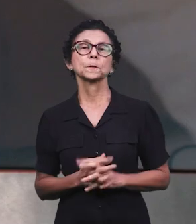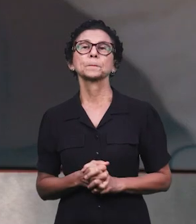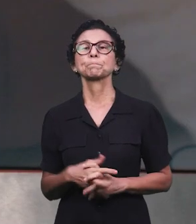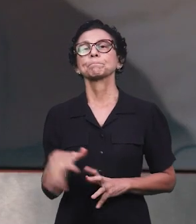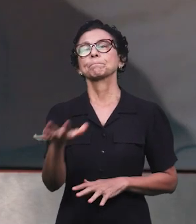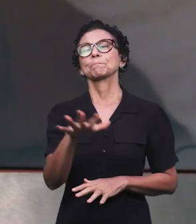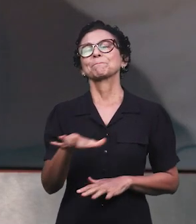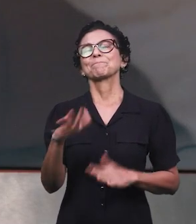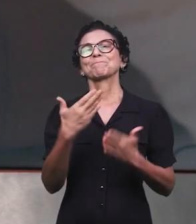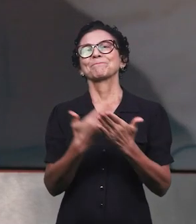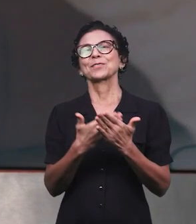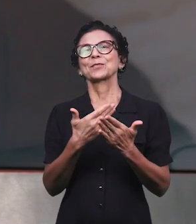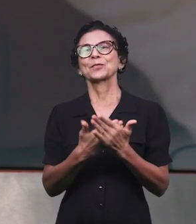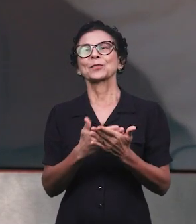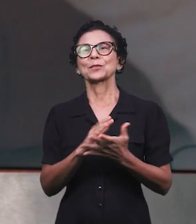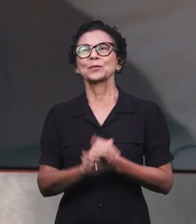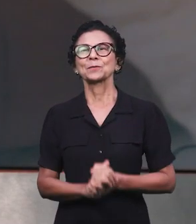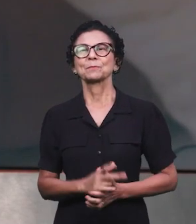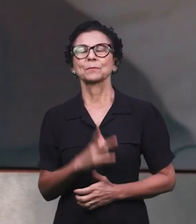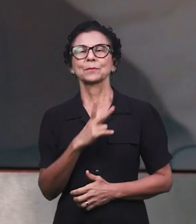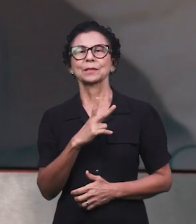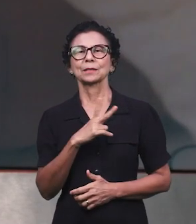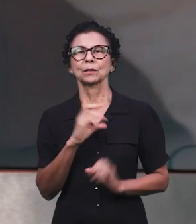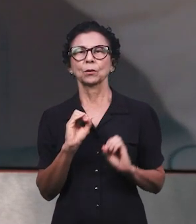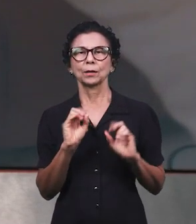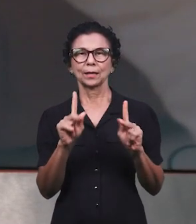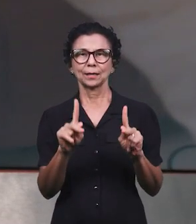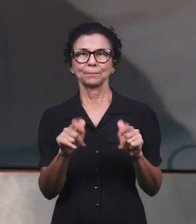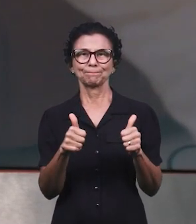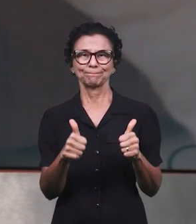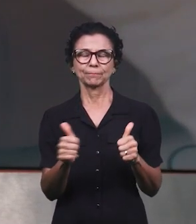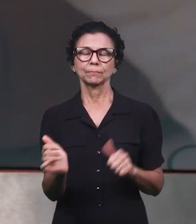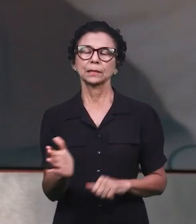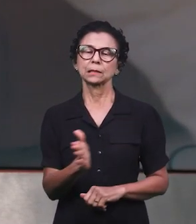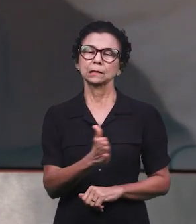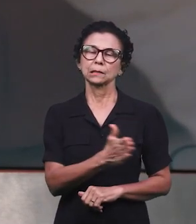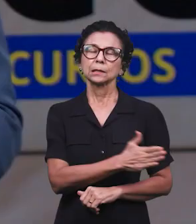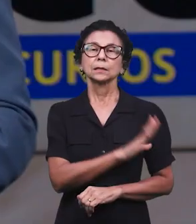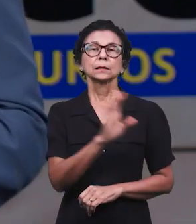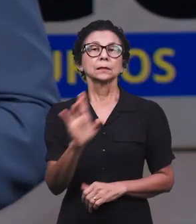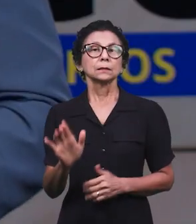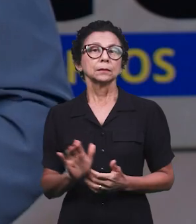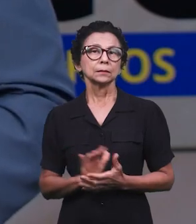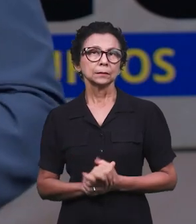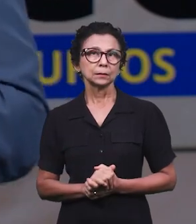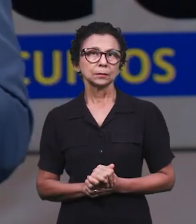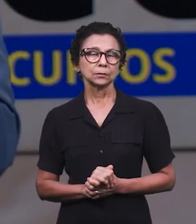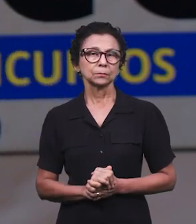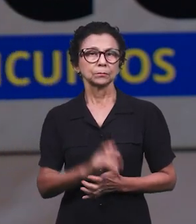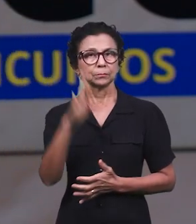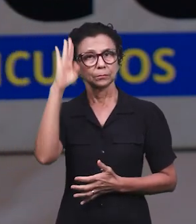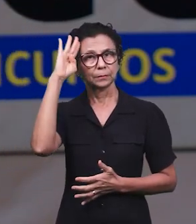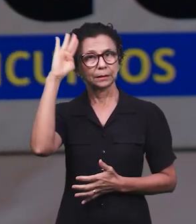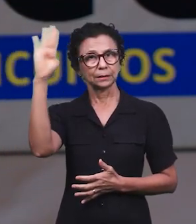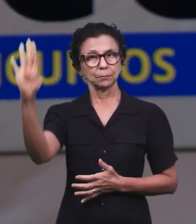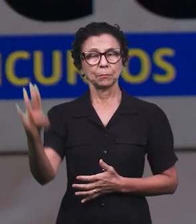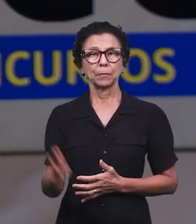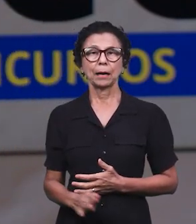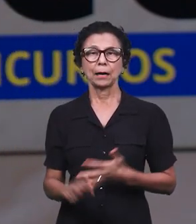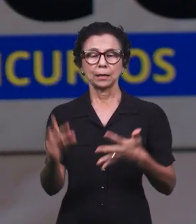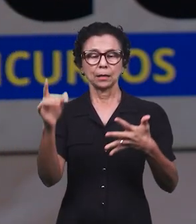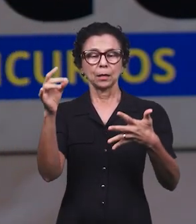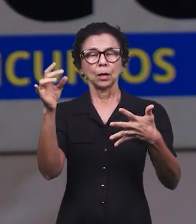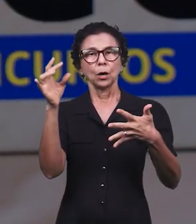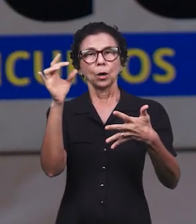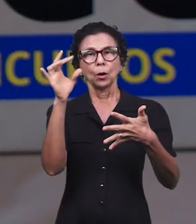ambiente de estudos personalizado. Tudo bem? Então, essas foram as principais vantagens que a